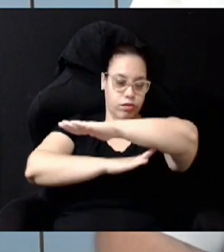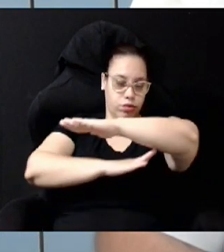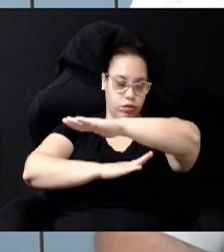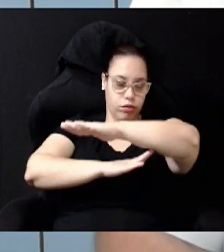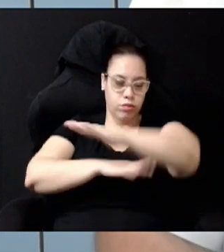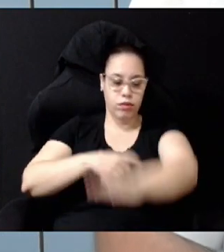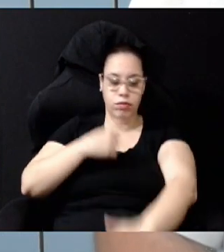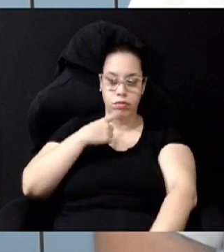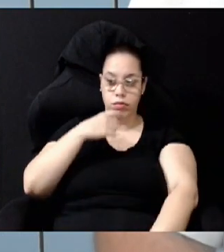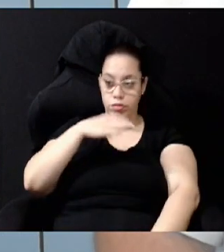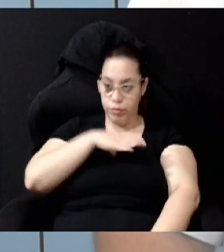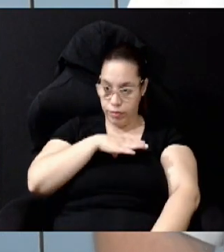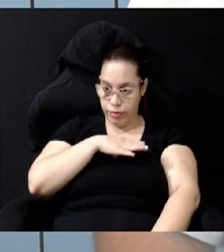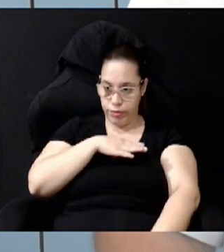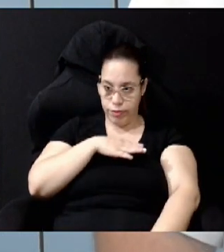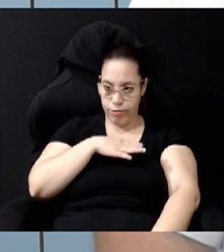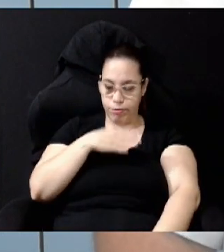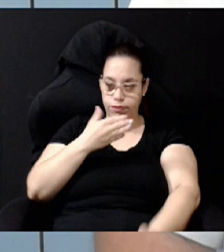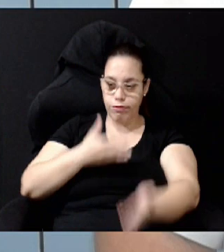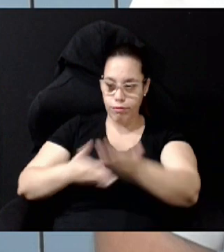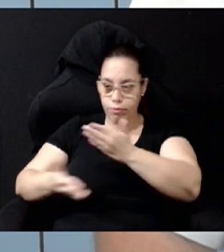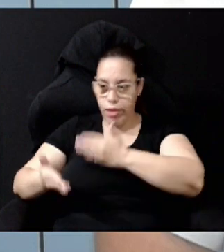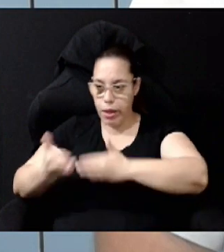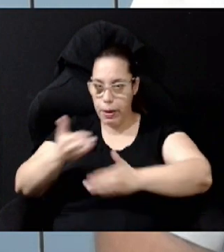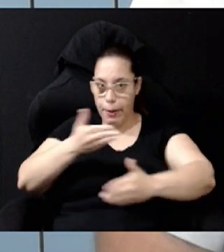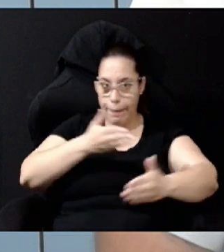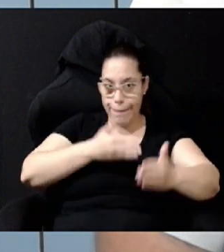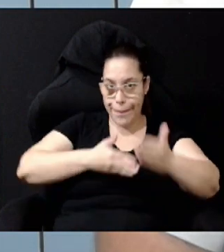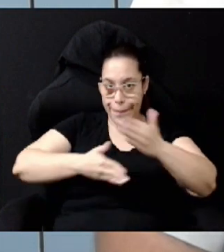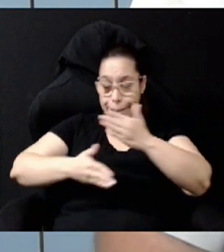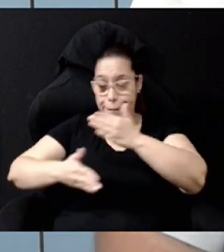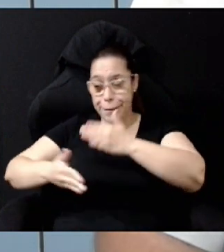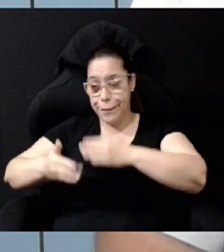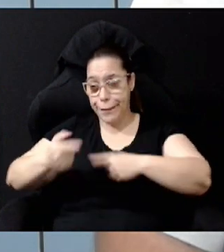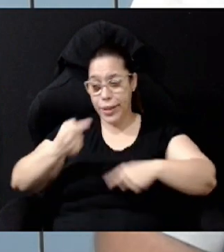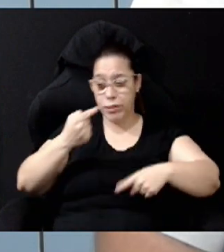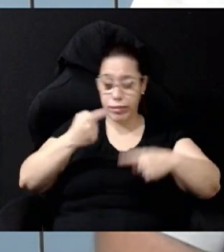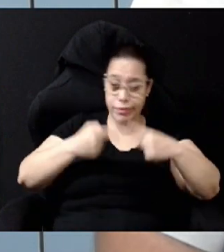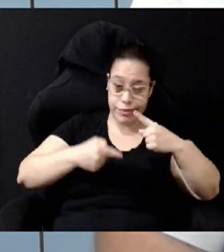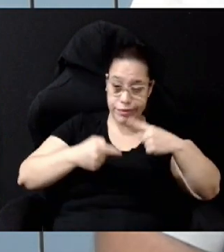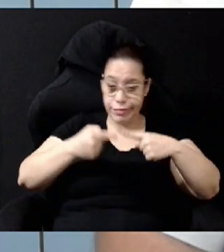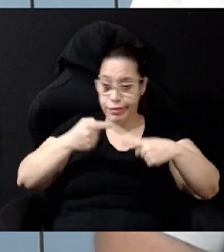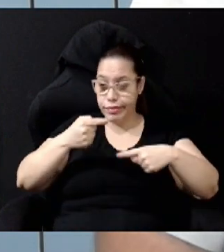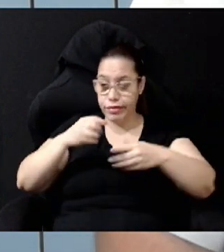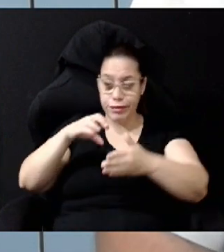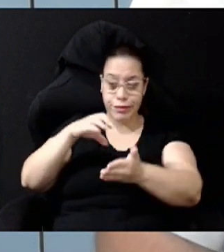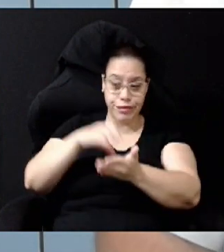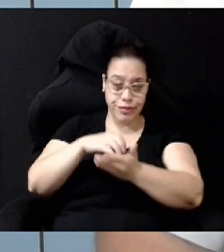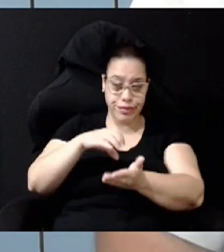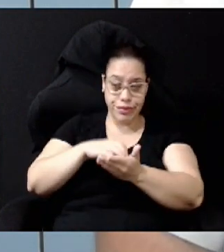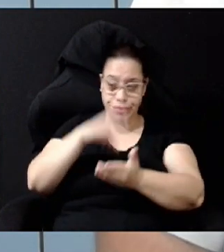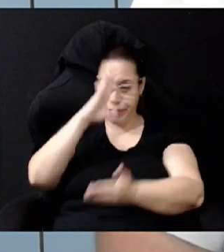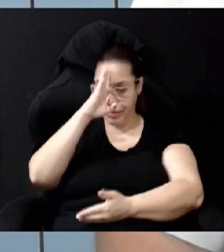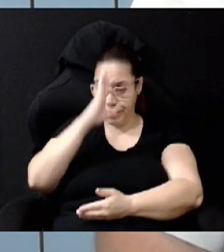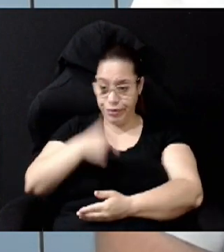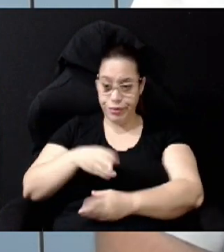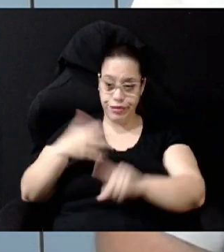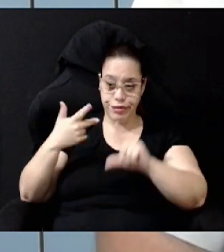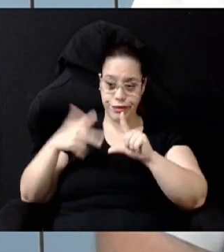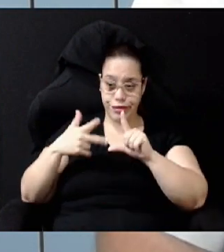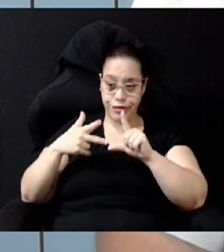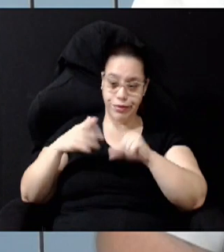tem passado à margem desse debate. O centro das principais legislações ambientais